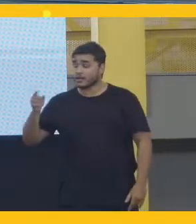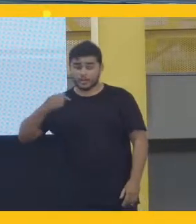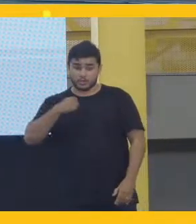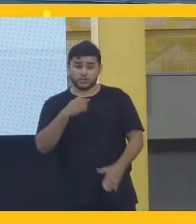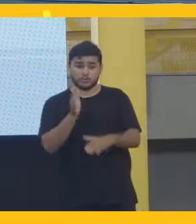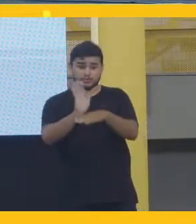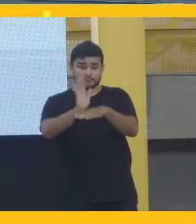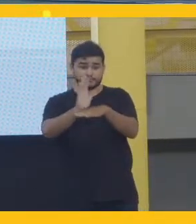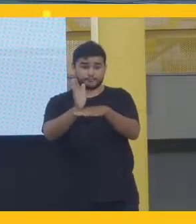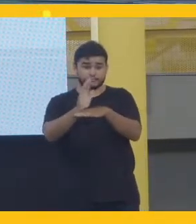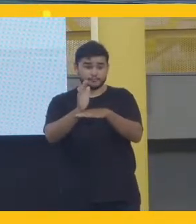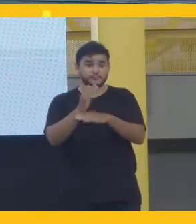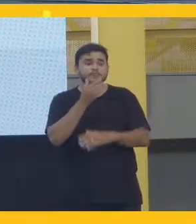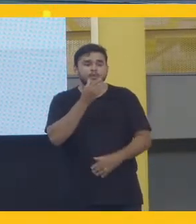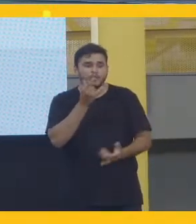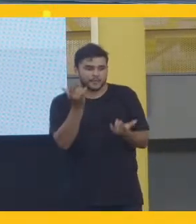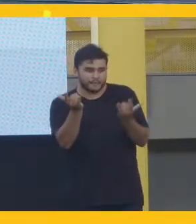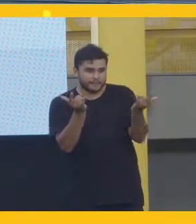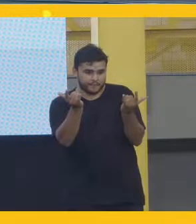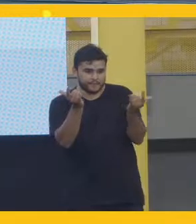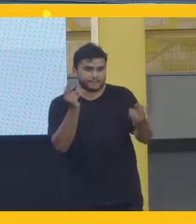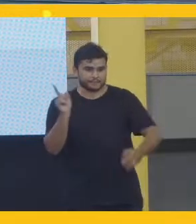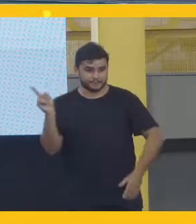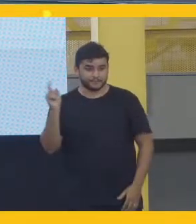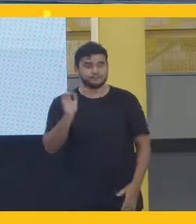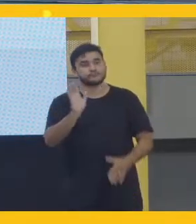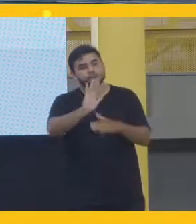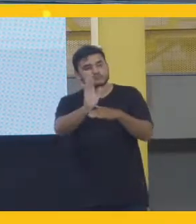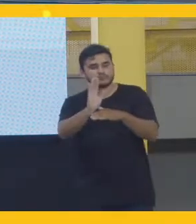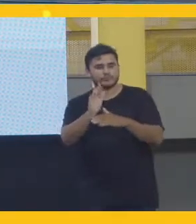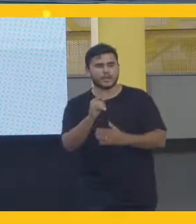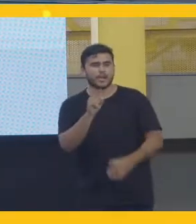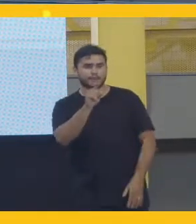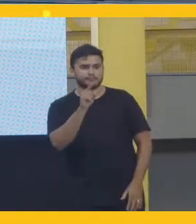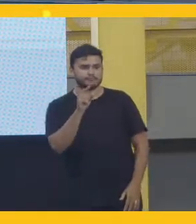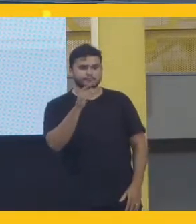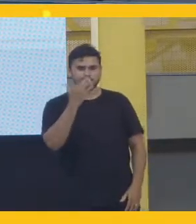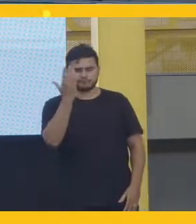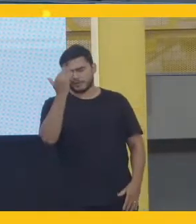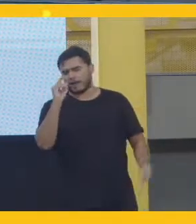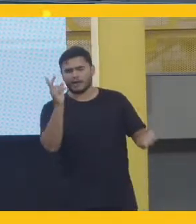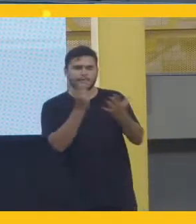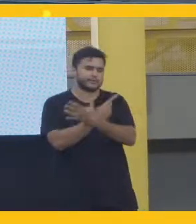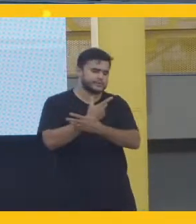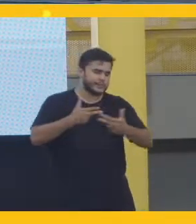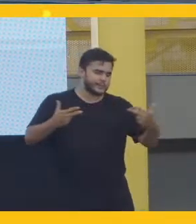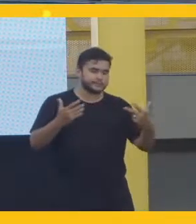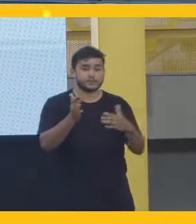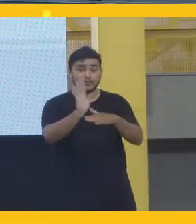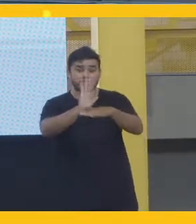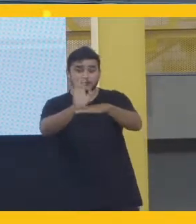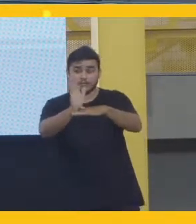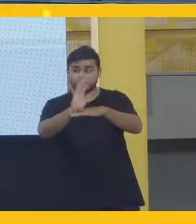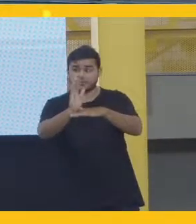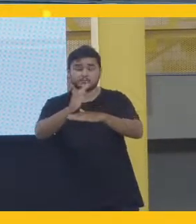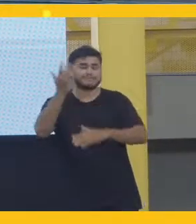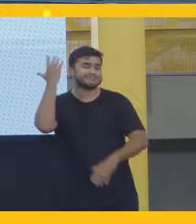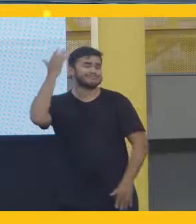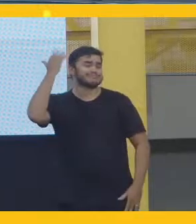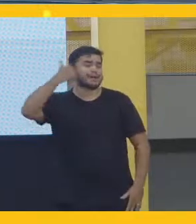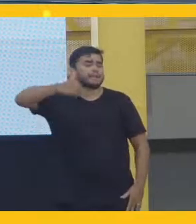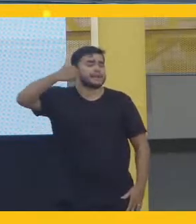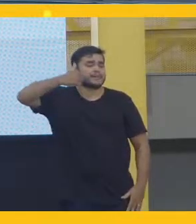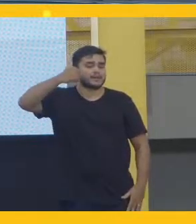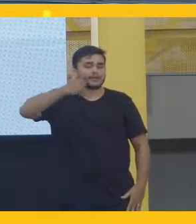ao filme do Homem-Aranha, aí o Homem-Aranha chegava, né? Tinha um monte de acontecimento divertido. Estou falando daquele primeiro Homem-Aranha do